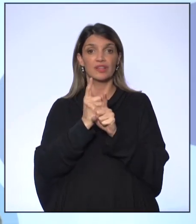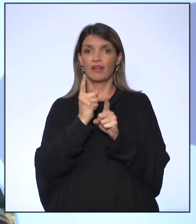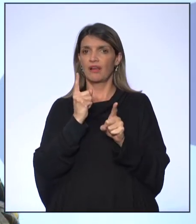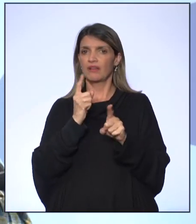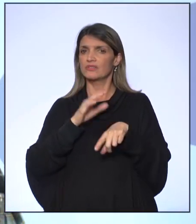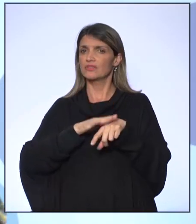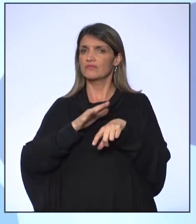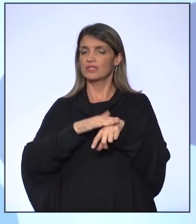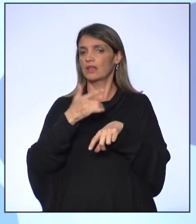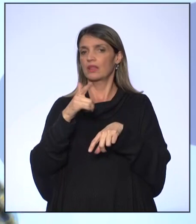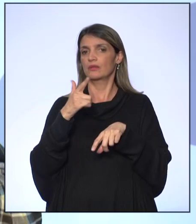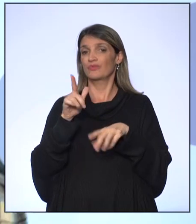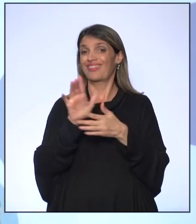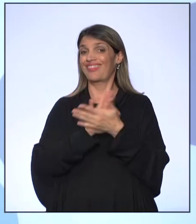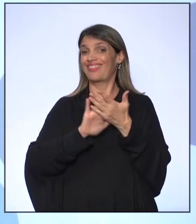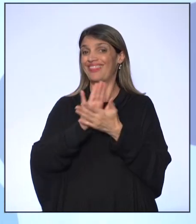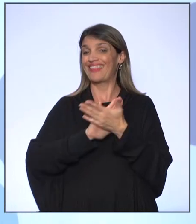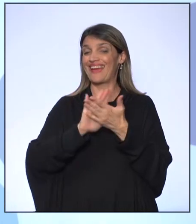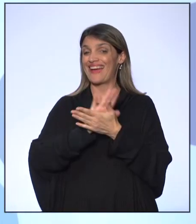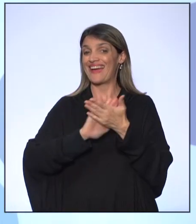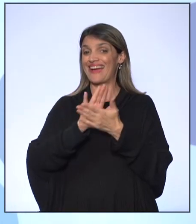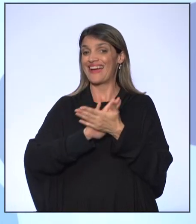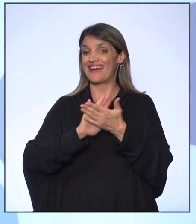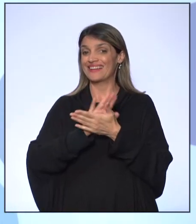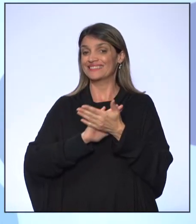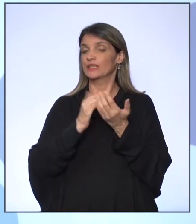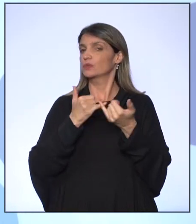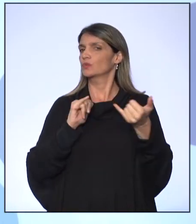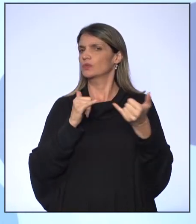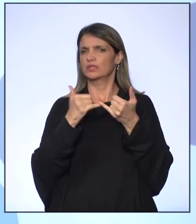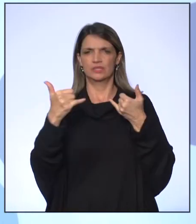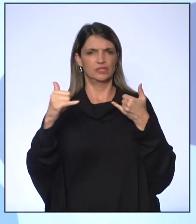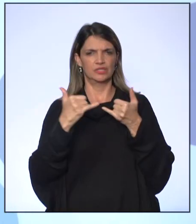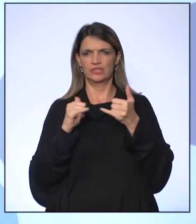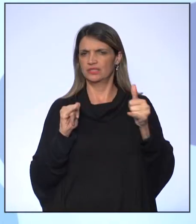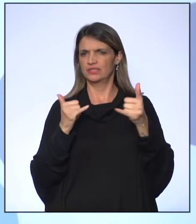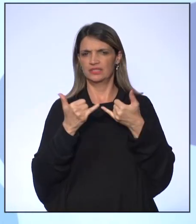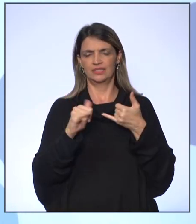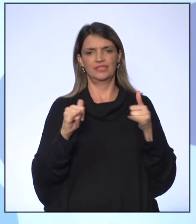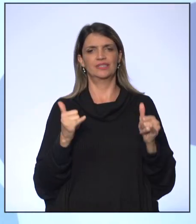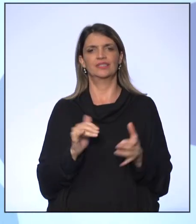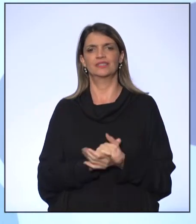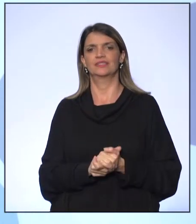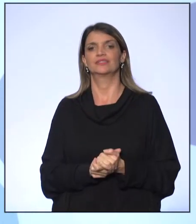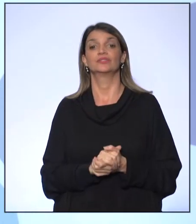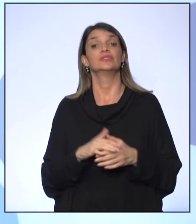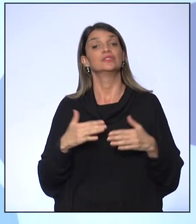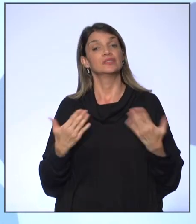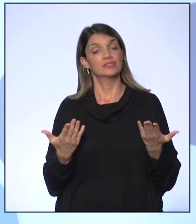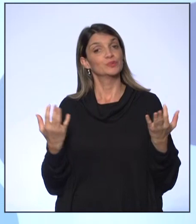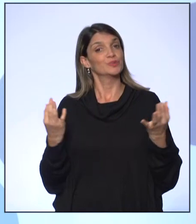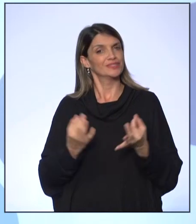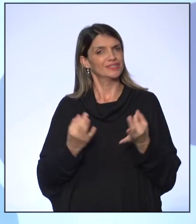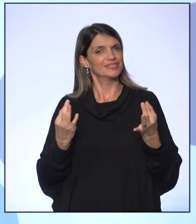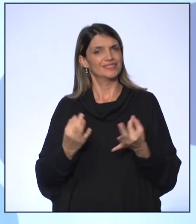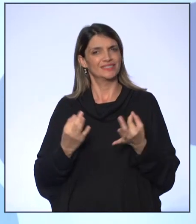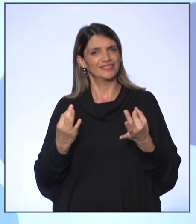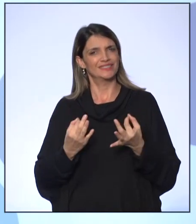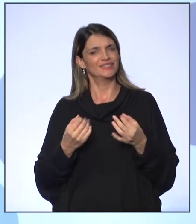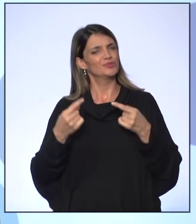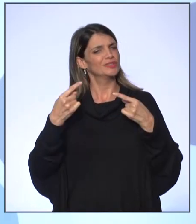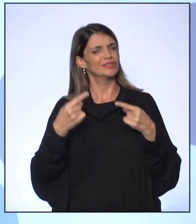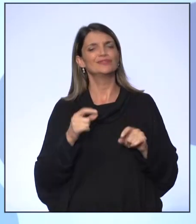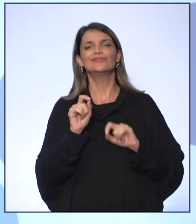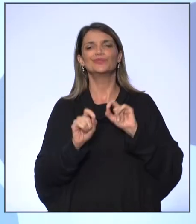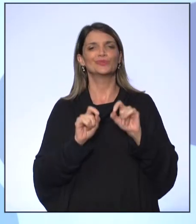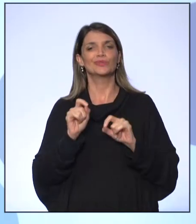hoje que não tinha nenhuma relação, né? Direta ou indireta com a Sim, eletricidade, né? Então, esse com certeza deve ter sido o maior desafio, né? Então, você